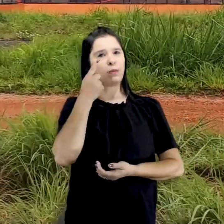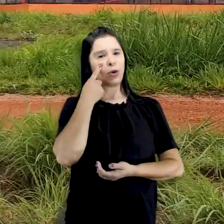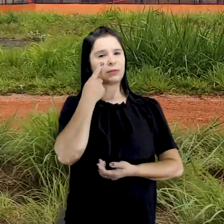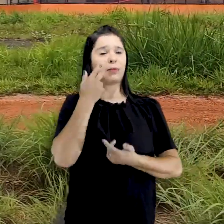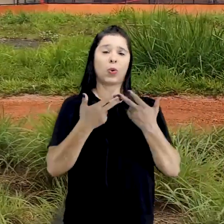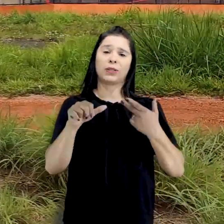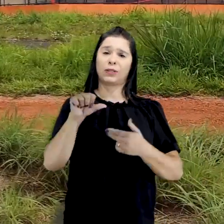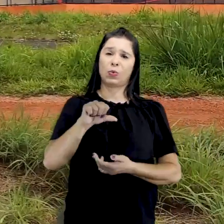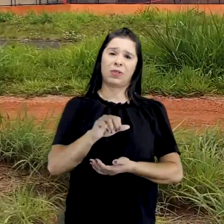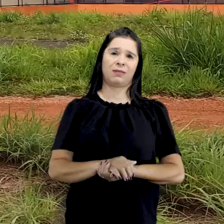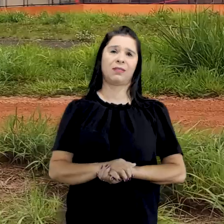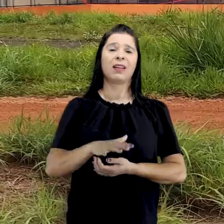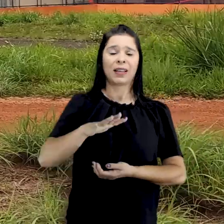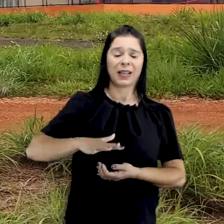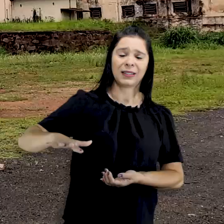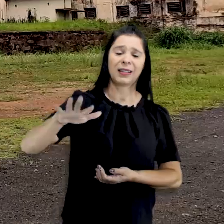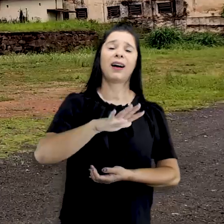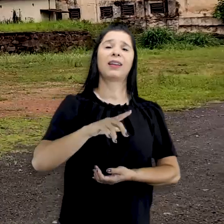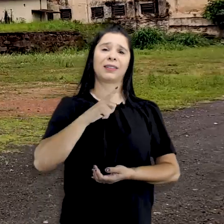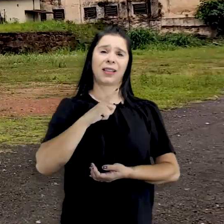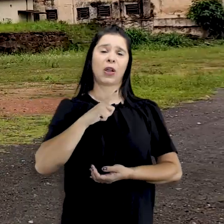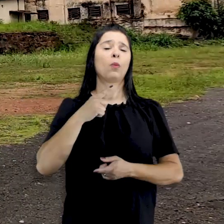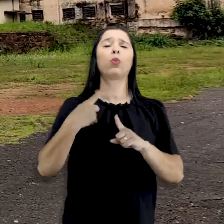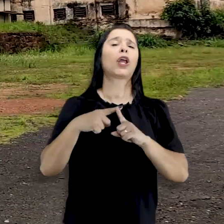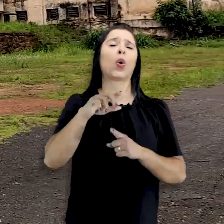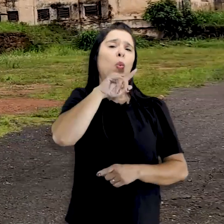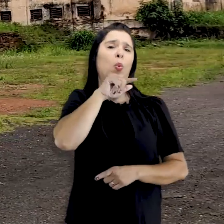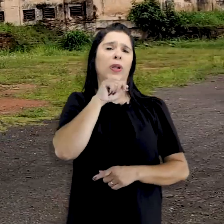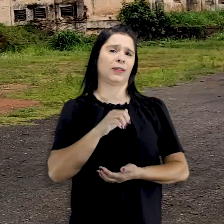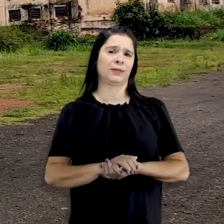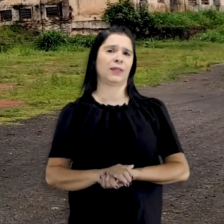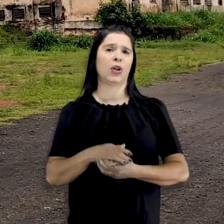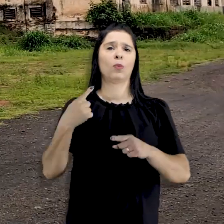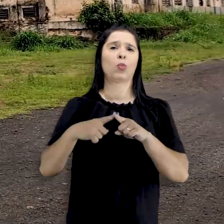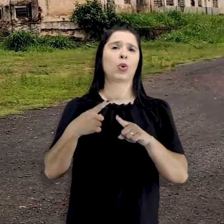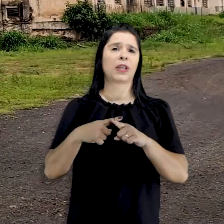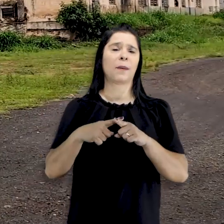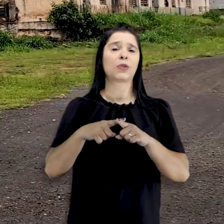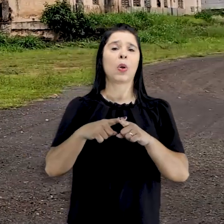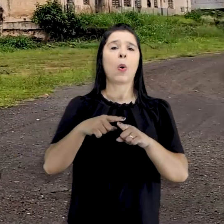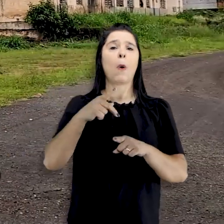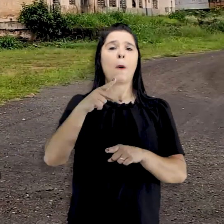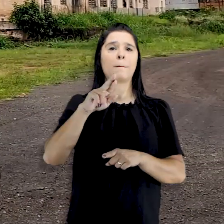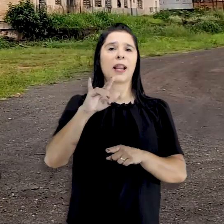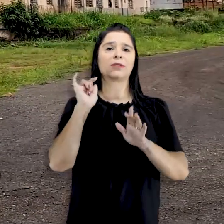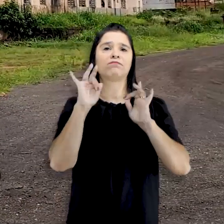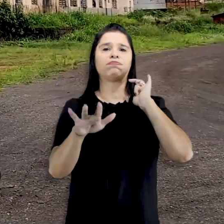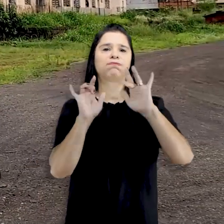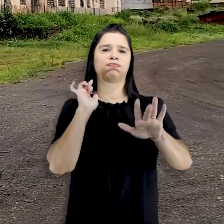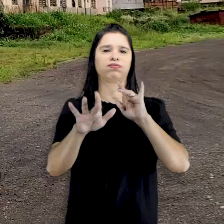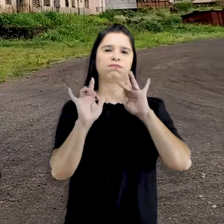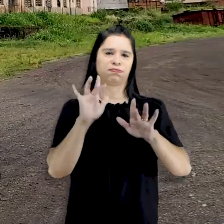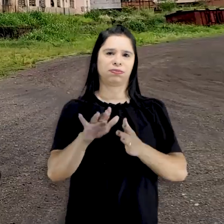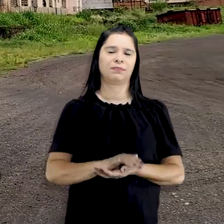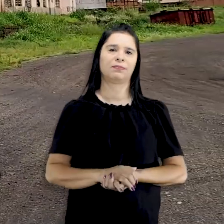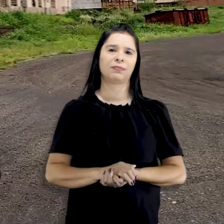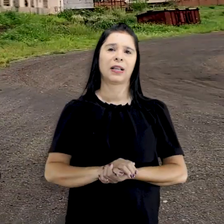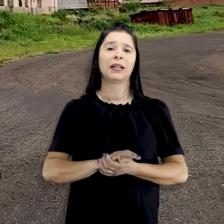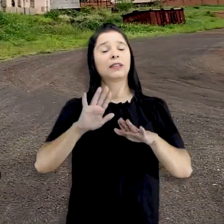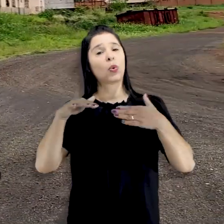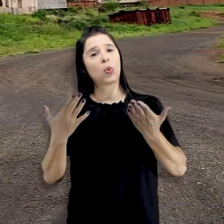tem para algumas pessoas. Negativo por quê? Negativo porque os prédios estão abandonados. Então quando você tem na cidade uma área que